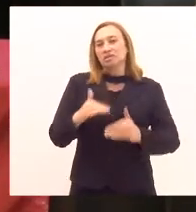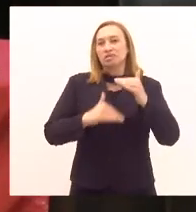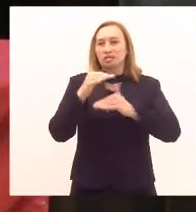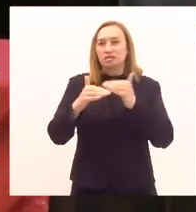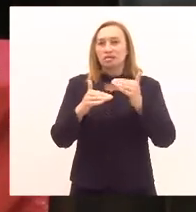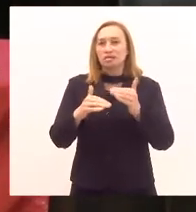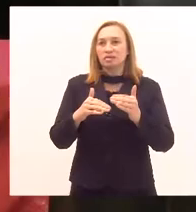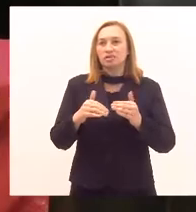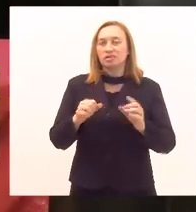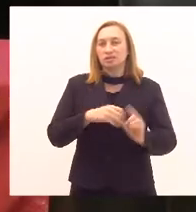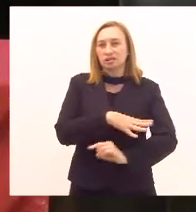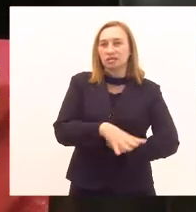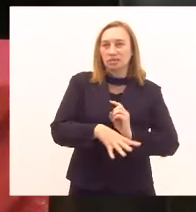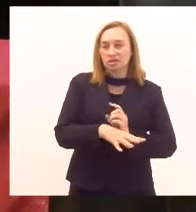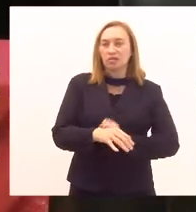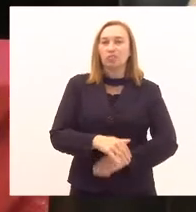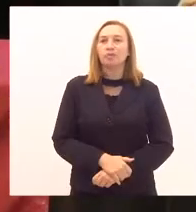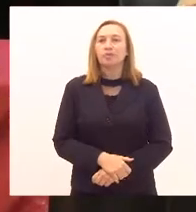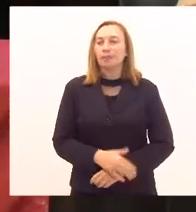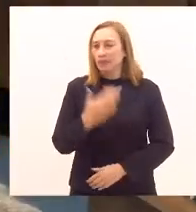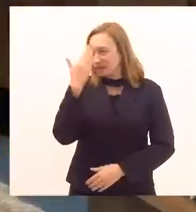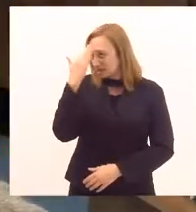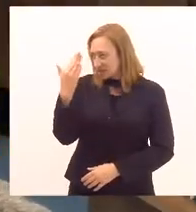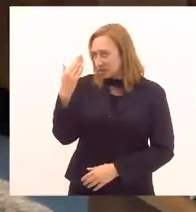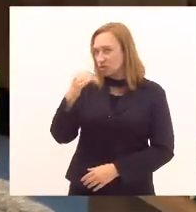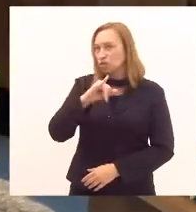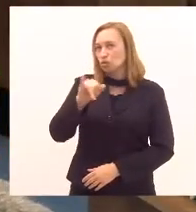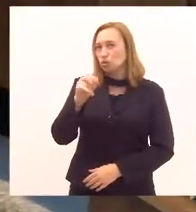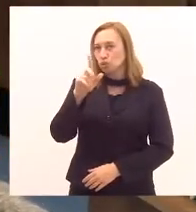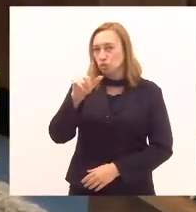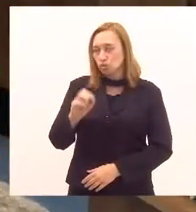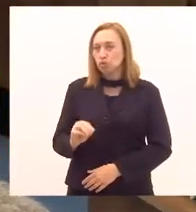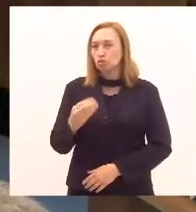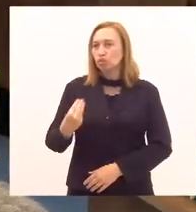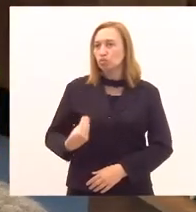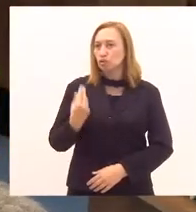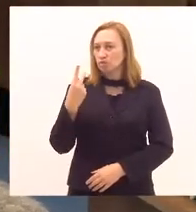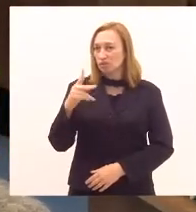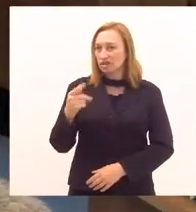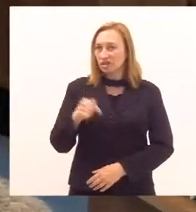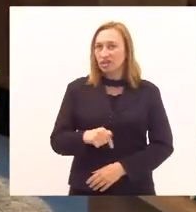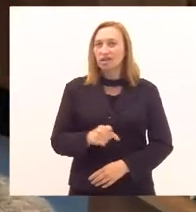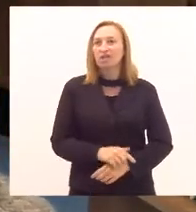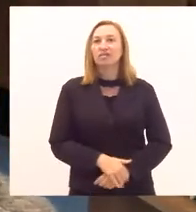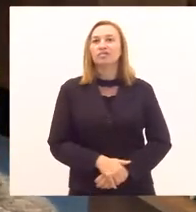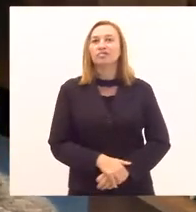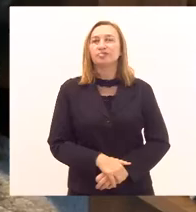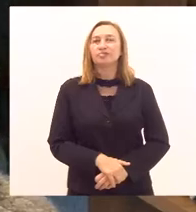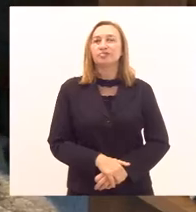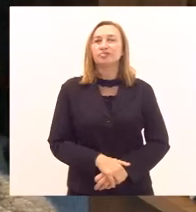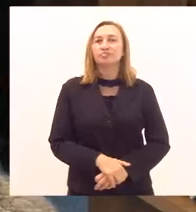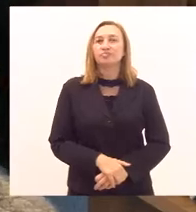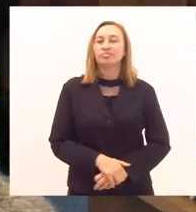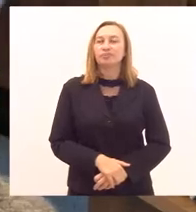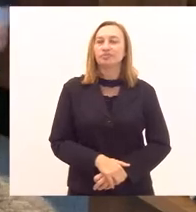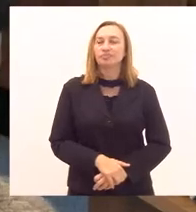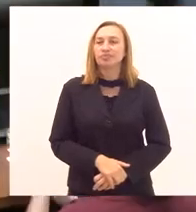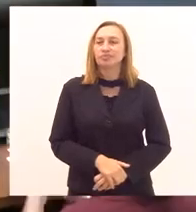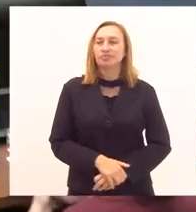compor a mesa. Agradecendo, Júlio, a sua presença aqui. Nós fazemos questão